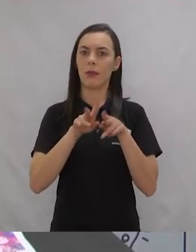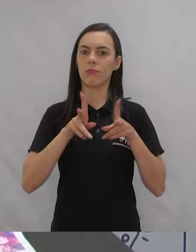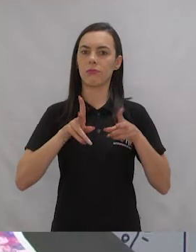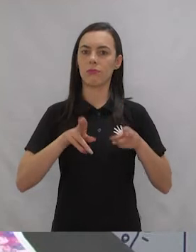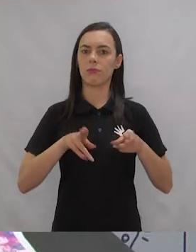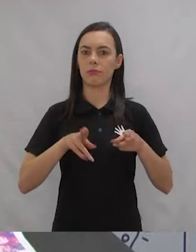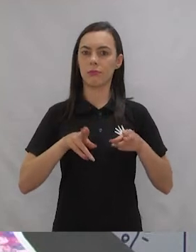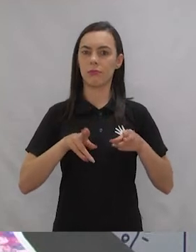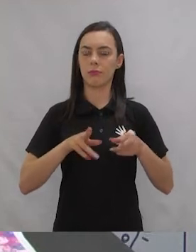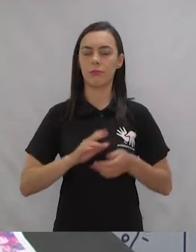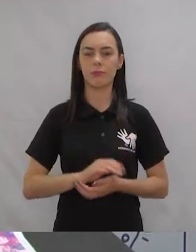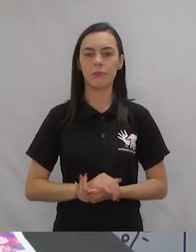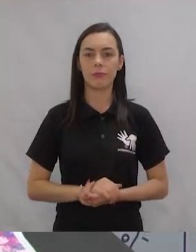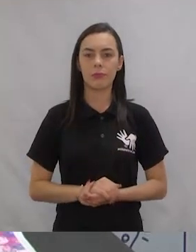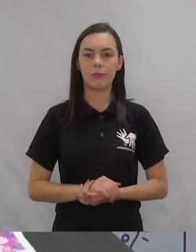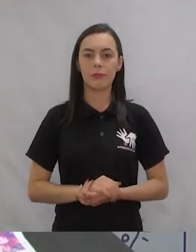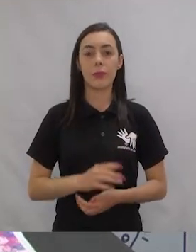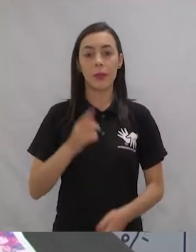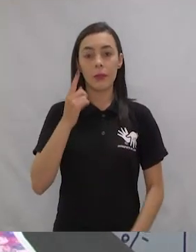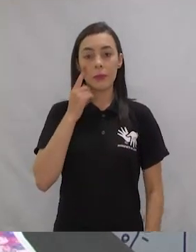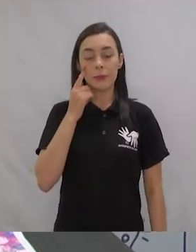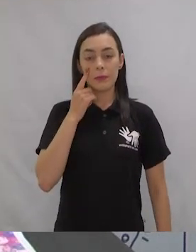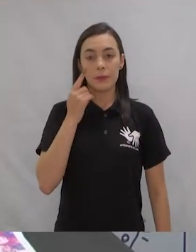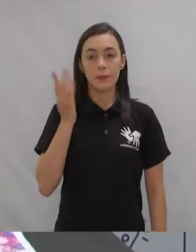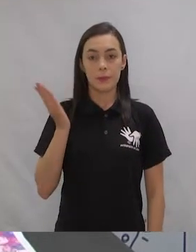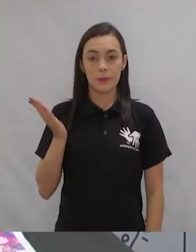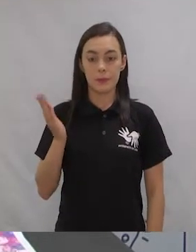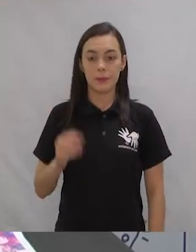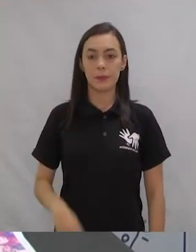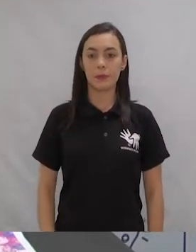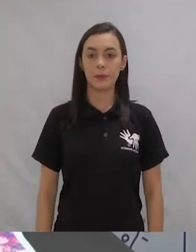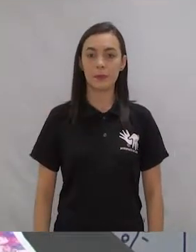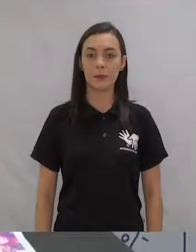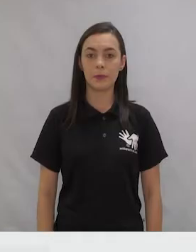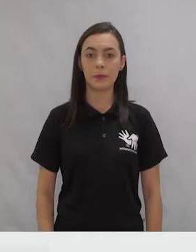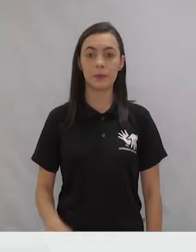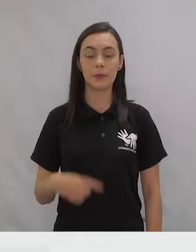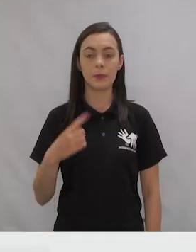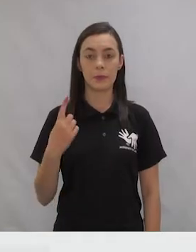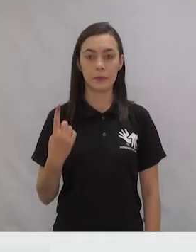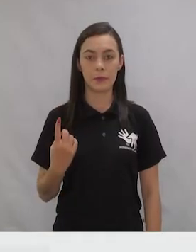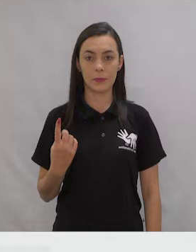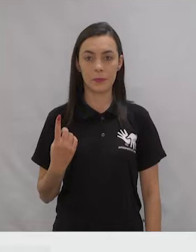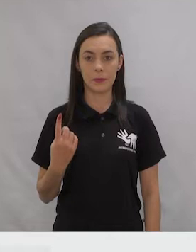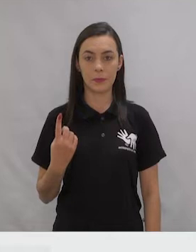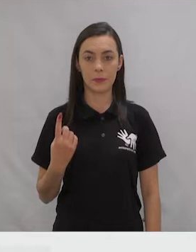forma igual. Então, olhem aqui. Uma bolinha,